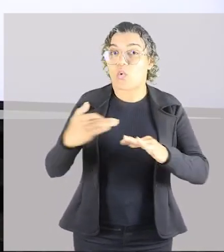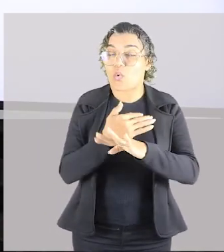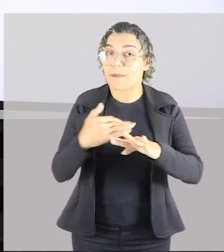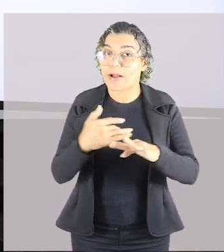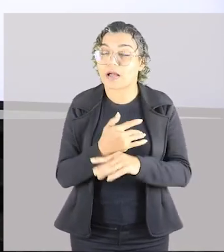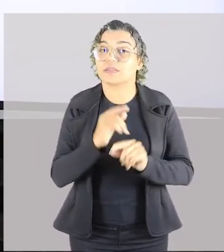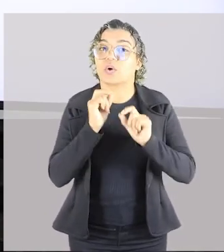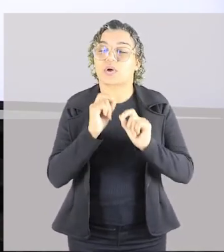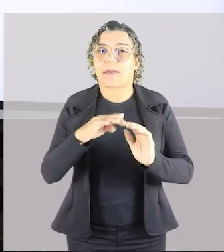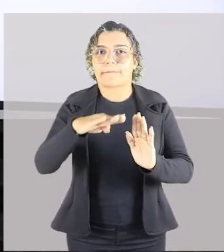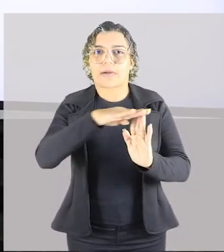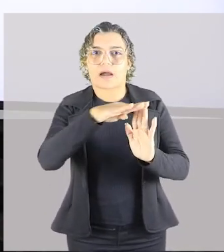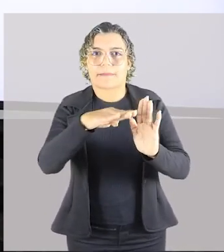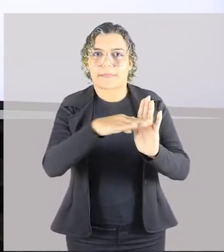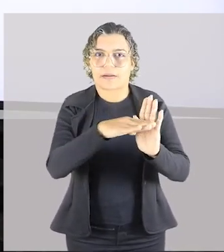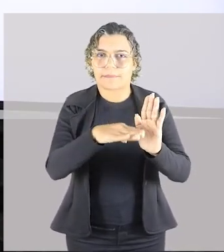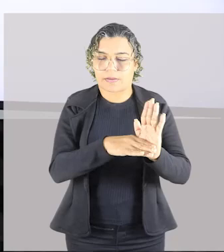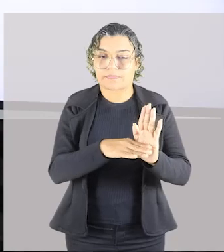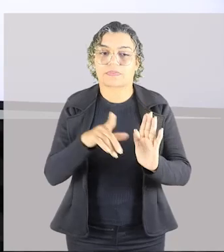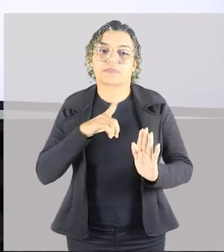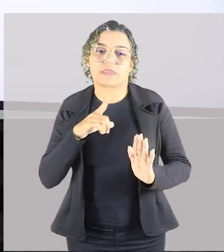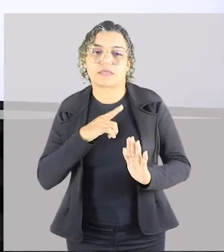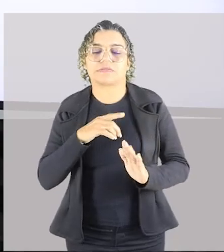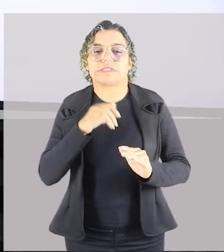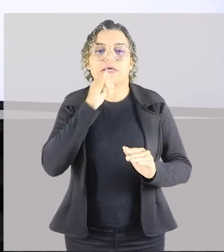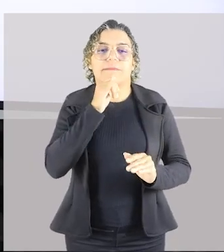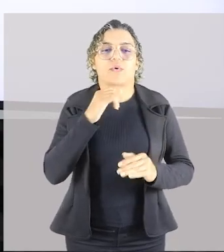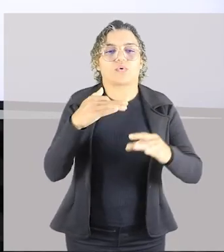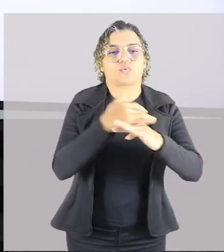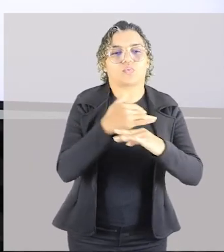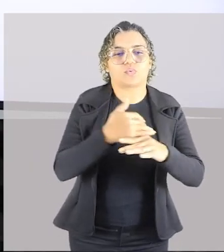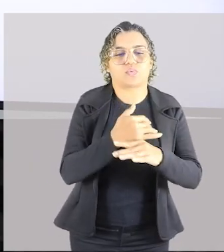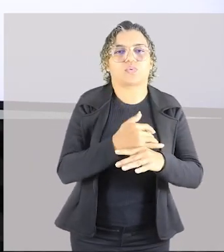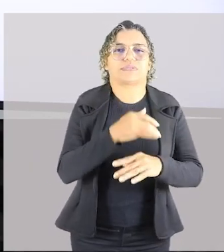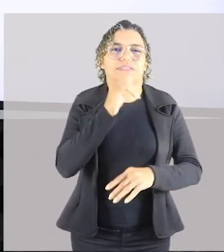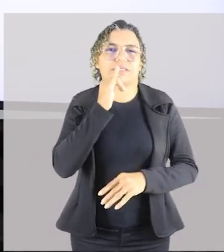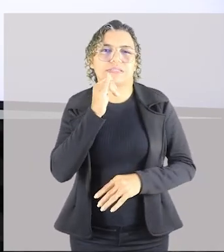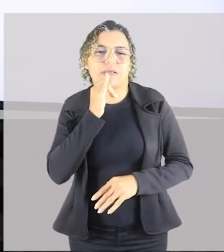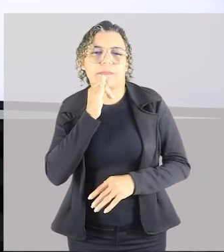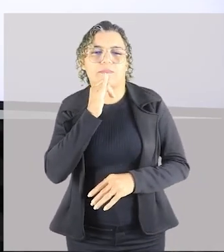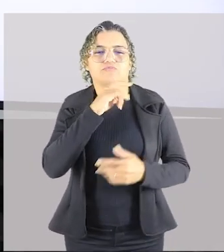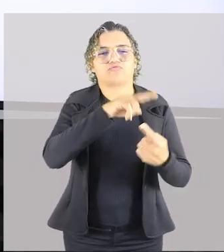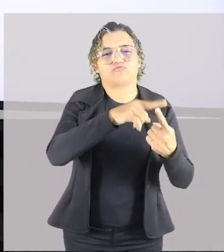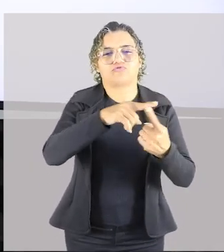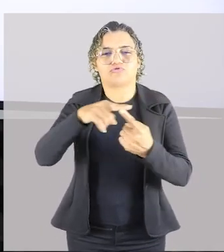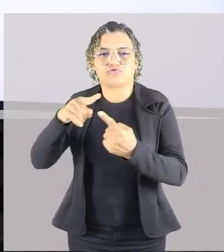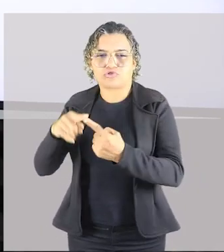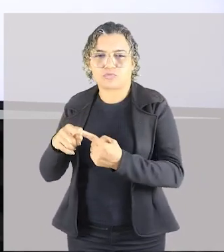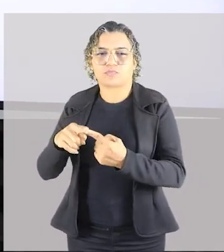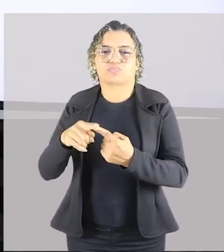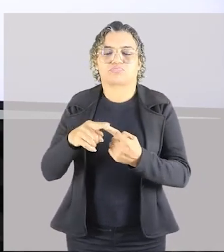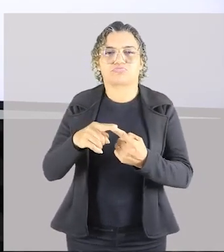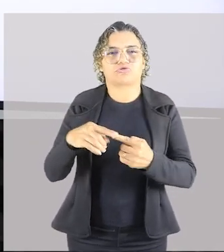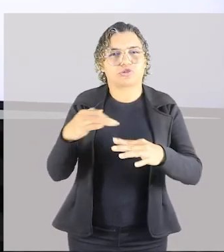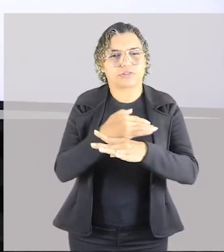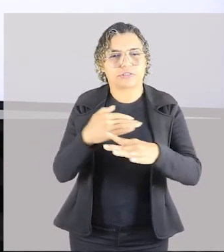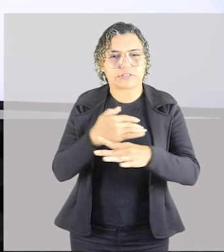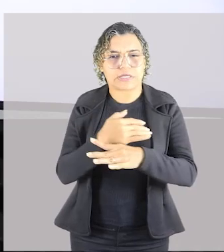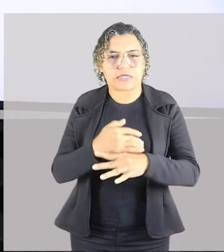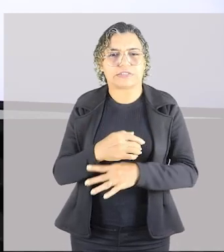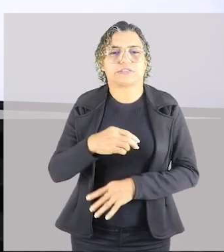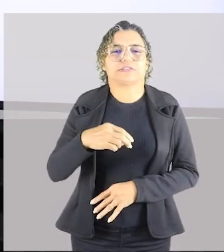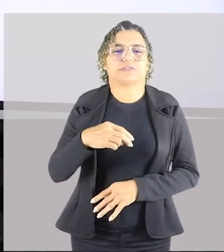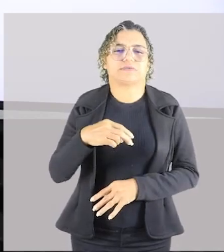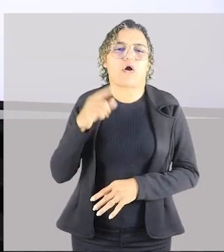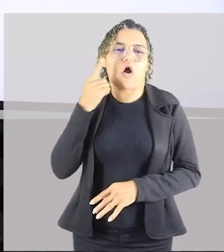vai distribuir, né, as nossas cidades em metrópoles nacionais, regionais e centros locais. Sendo o